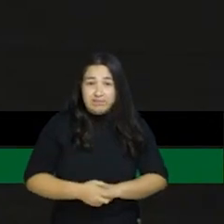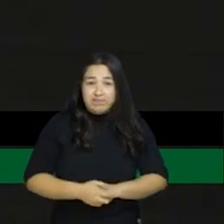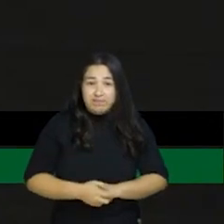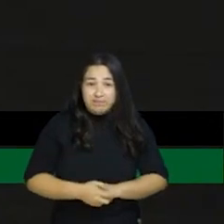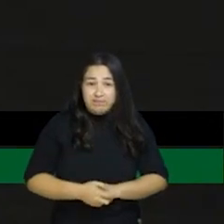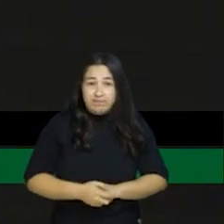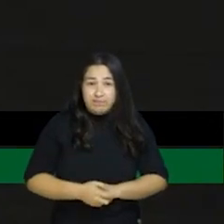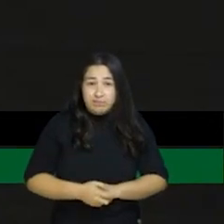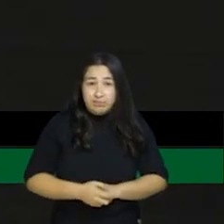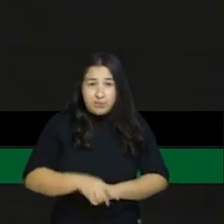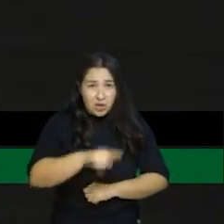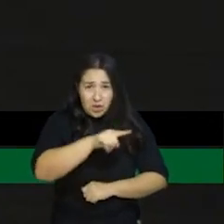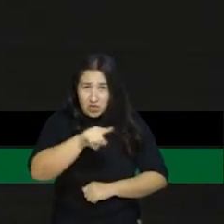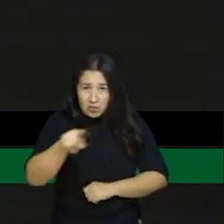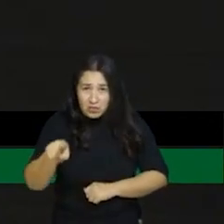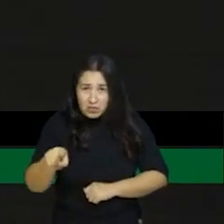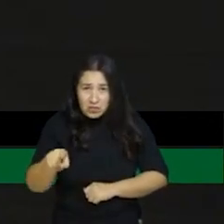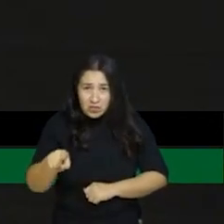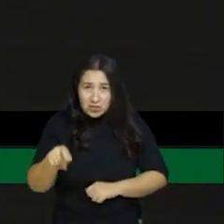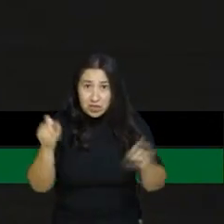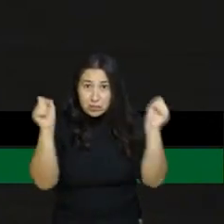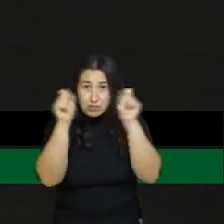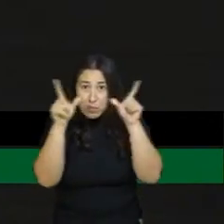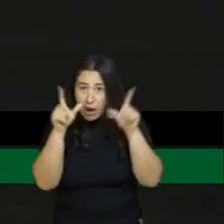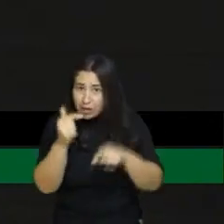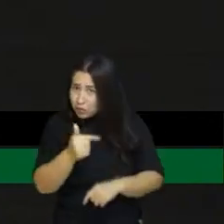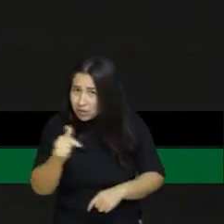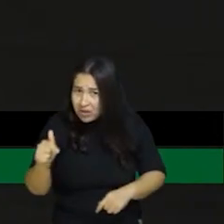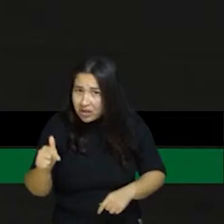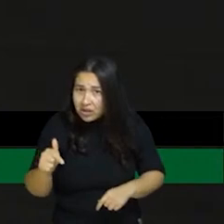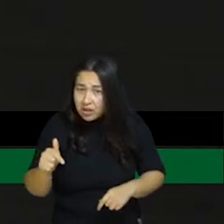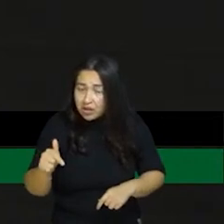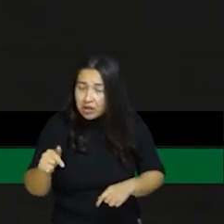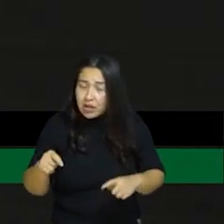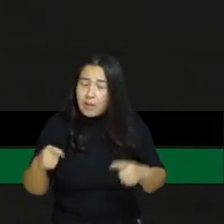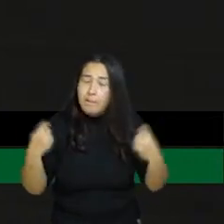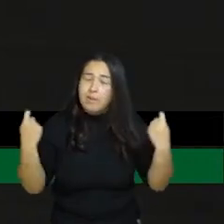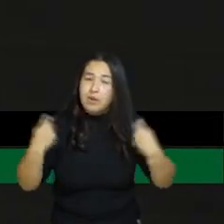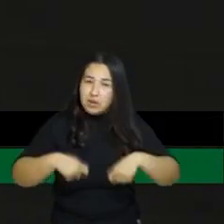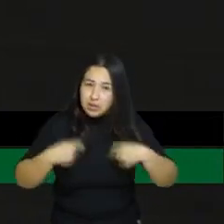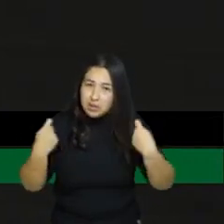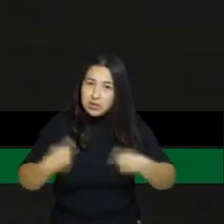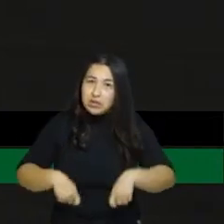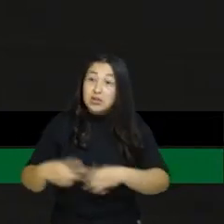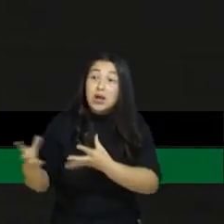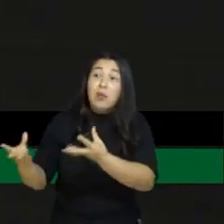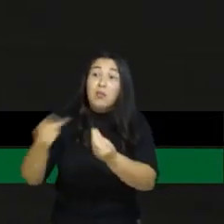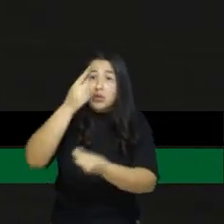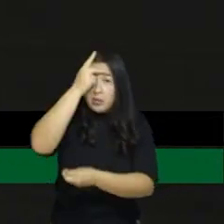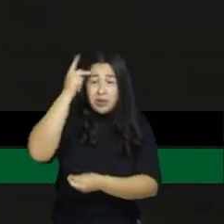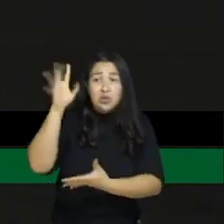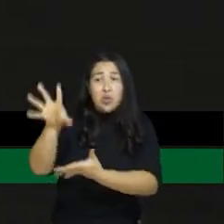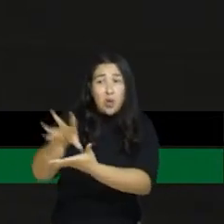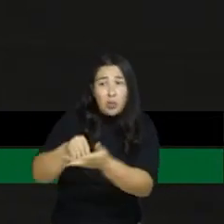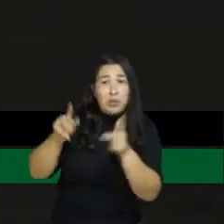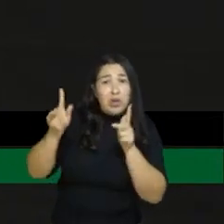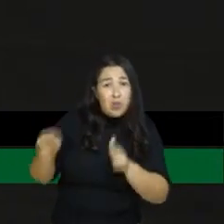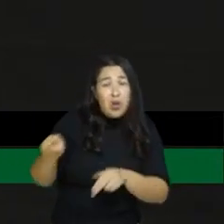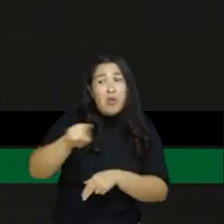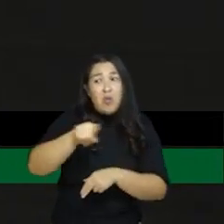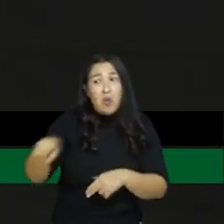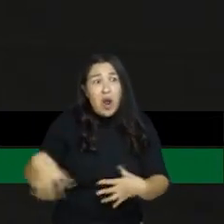Se isso não mexe com vocês, deveria mexer assim como mexe com muitas das pessoas, especialmente se nós trouxermos os números